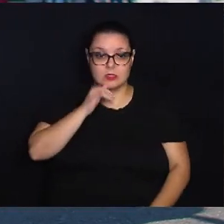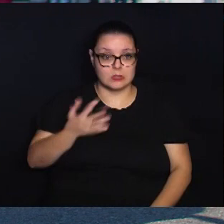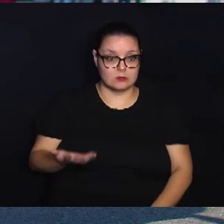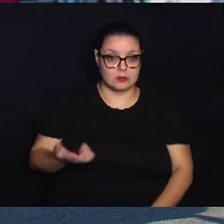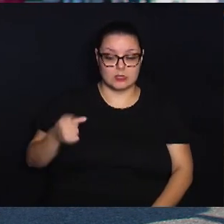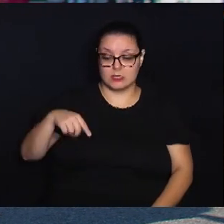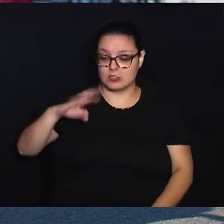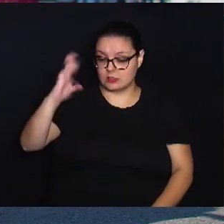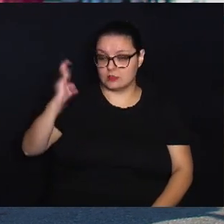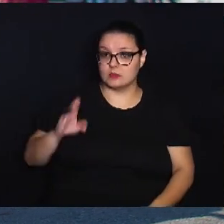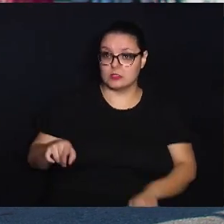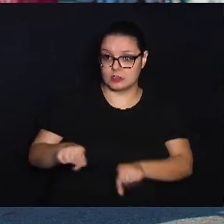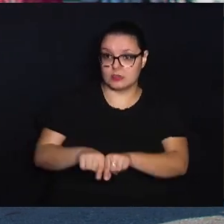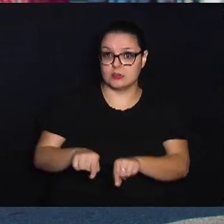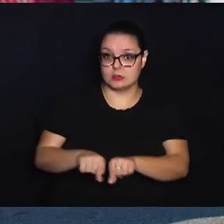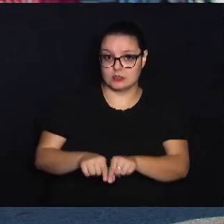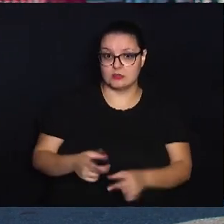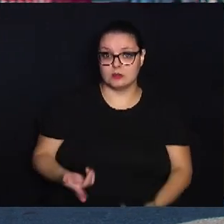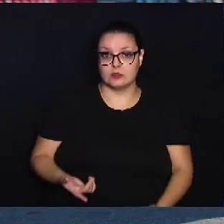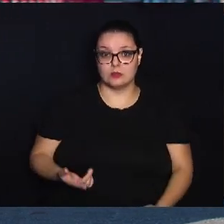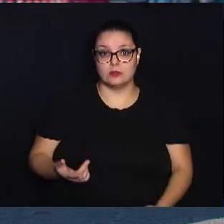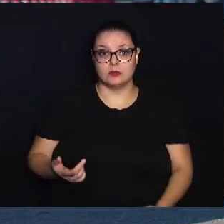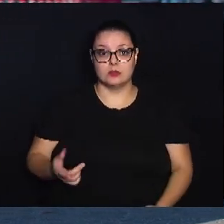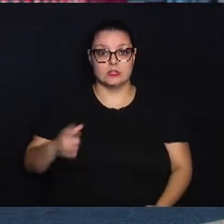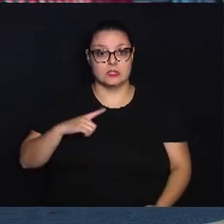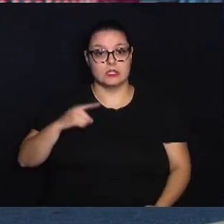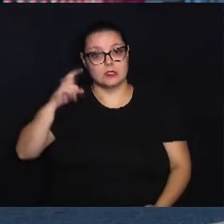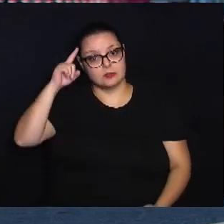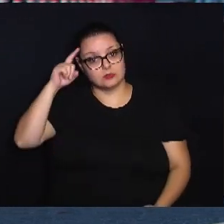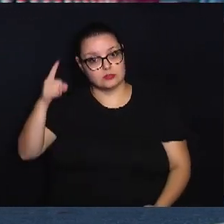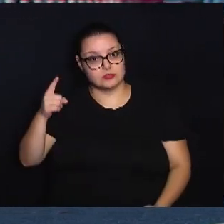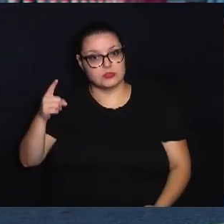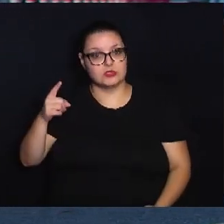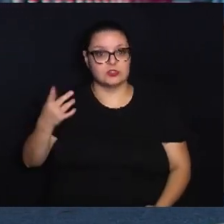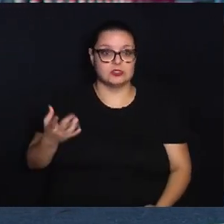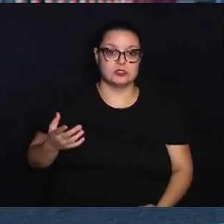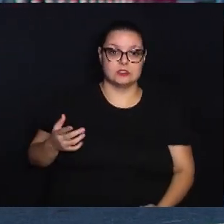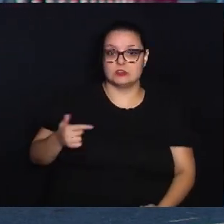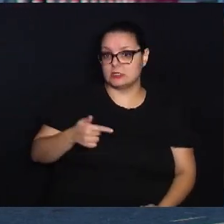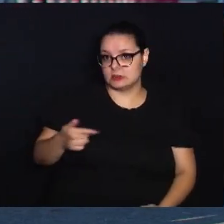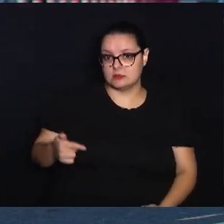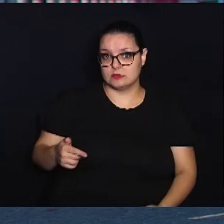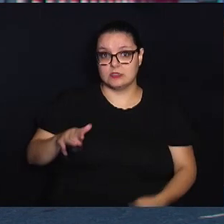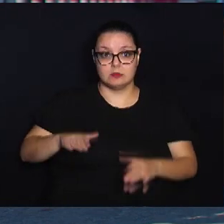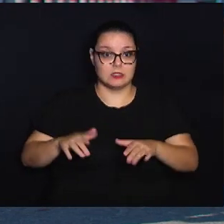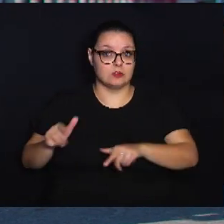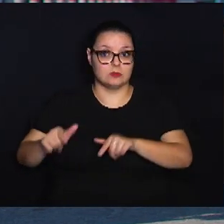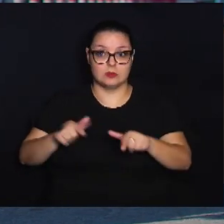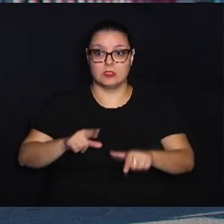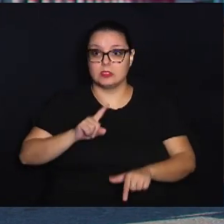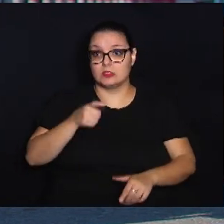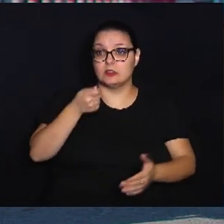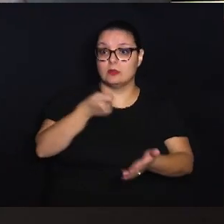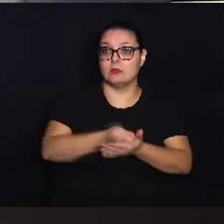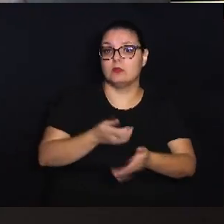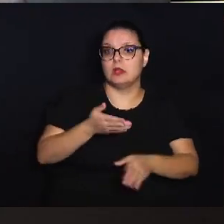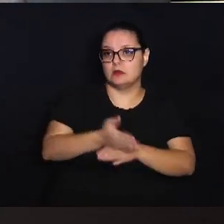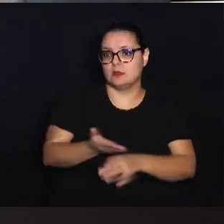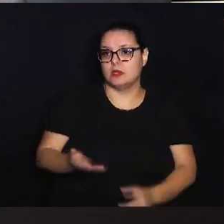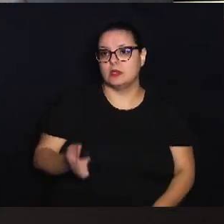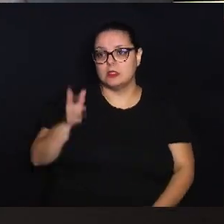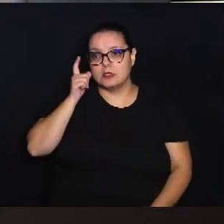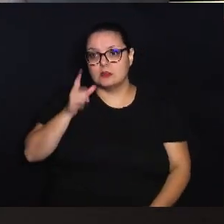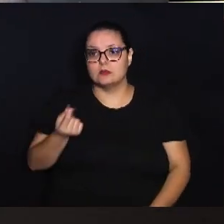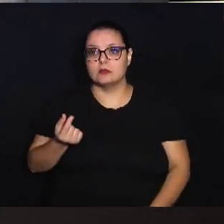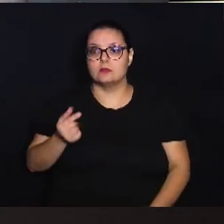né? E aqui no Brasil também, então normalmente você tem um dia, né, da semana, sábado, né, depende do lugar, que você não paga a taxa de entrada,